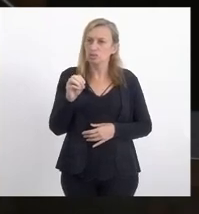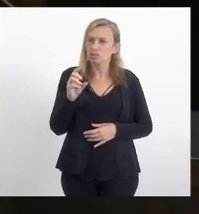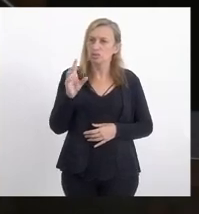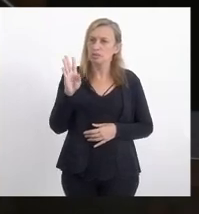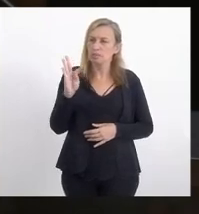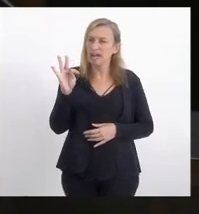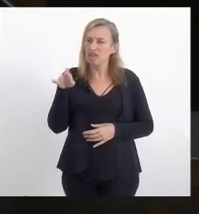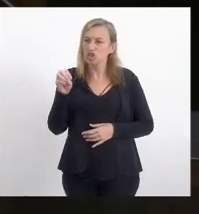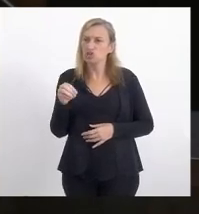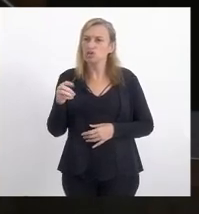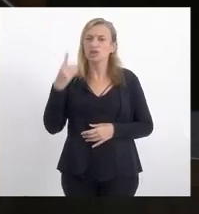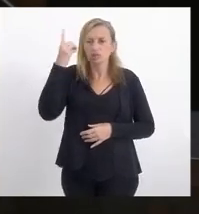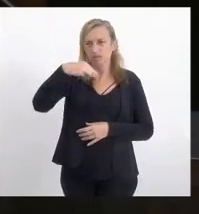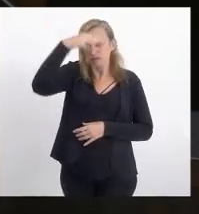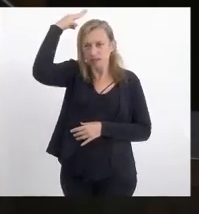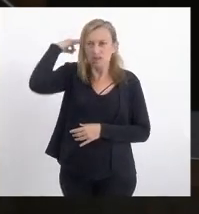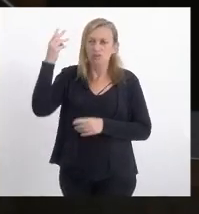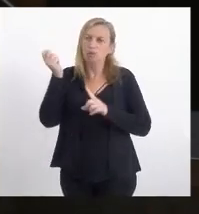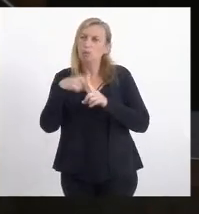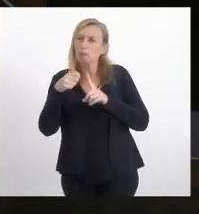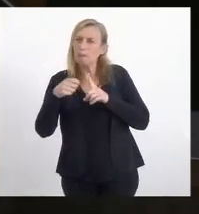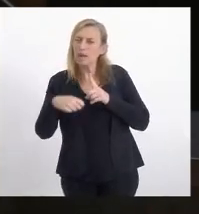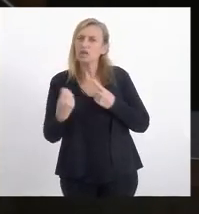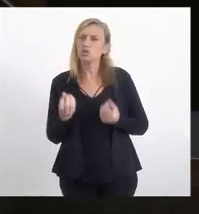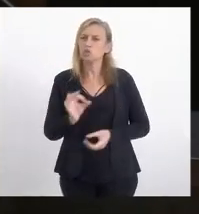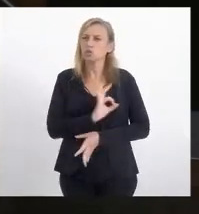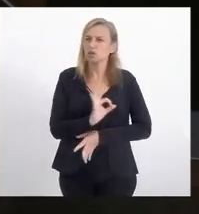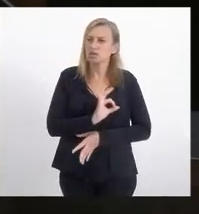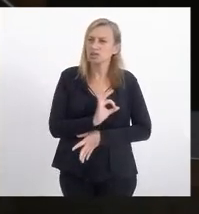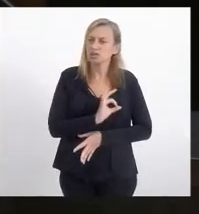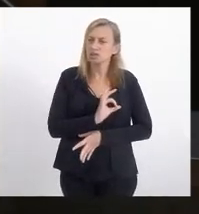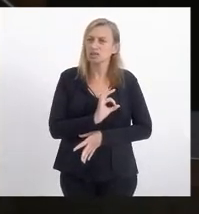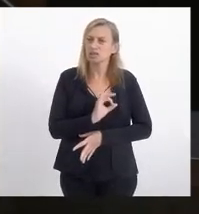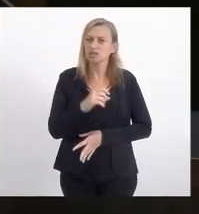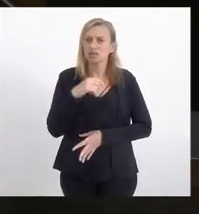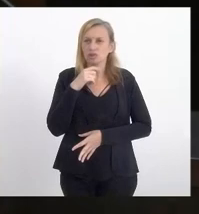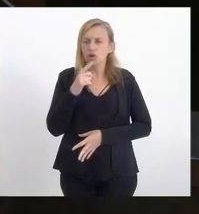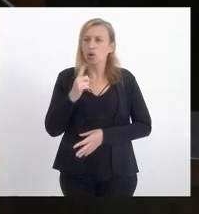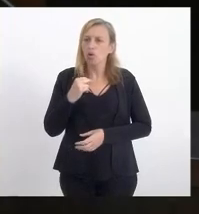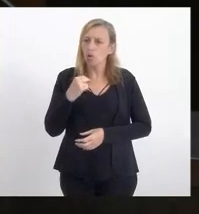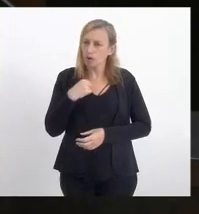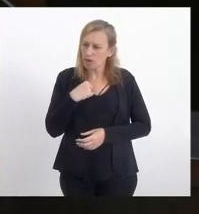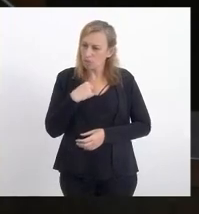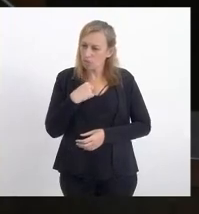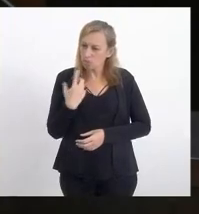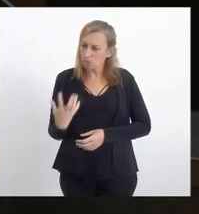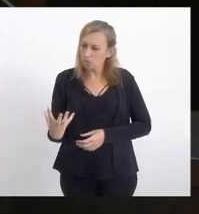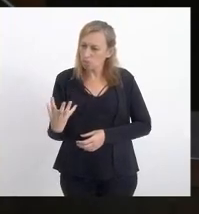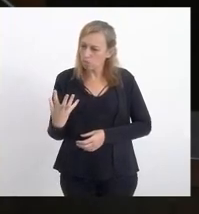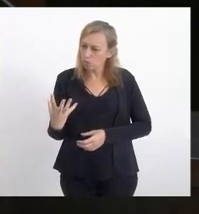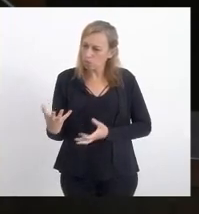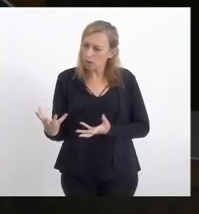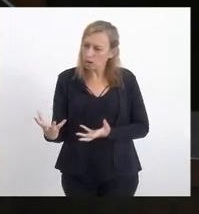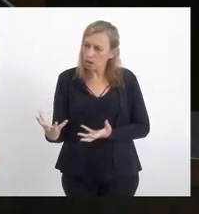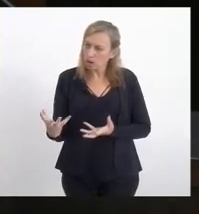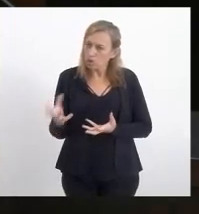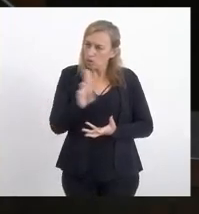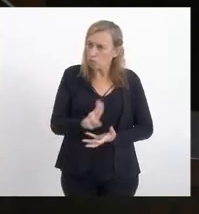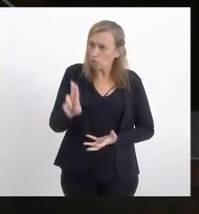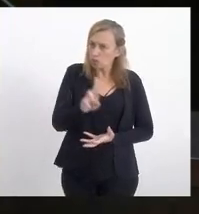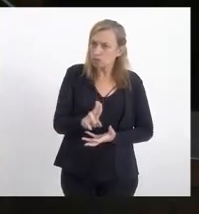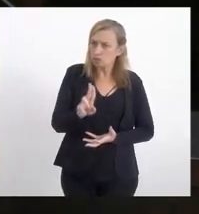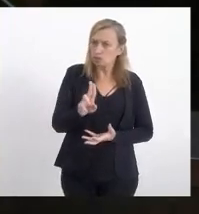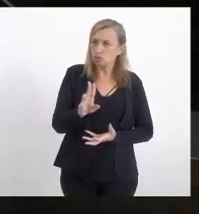a gente ficou meses o policial tendo uma dura o seguinte ou eu recolho ou eu uso o